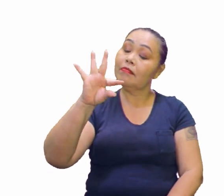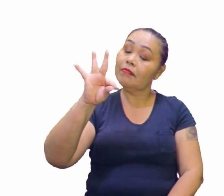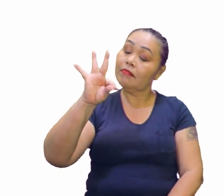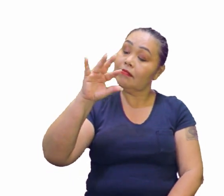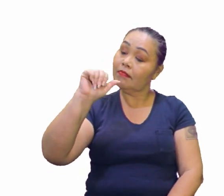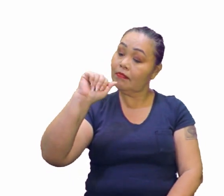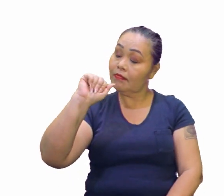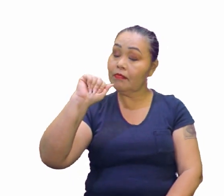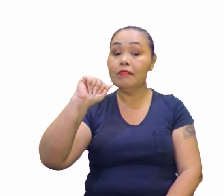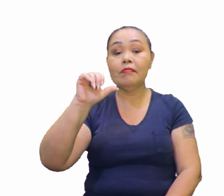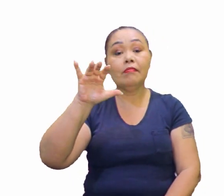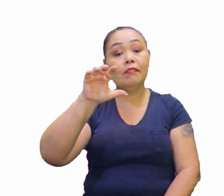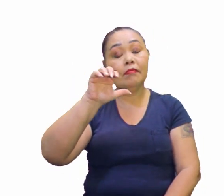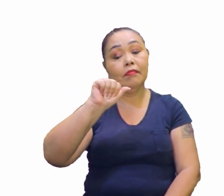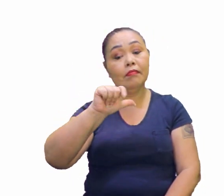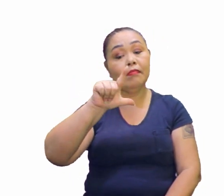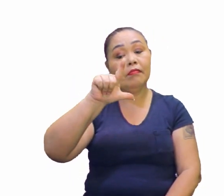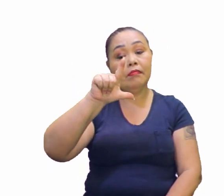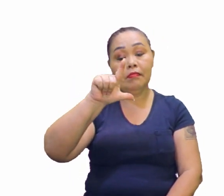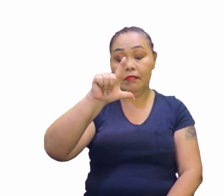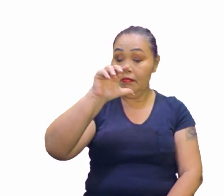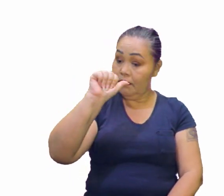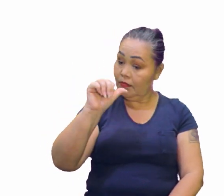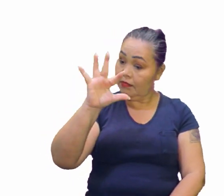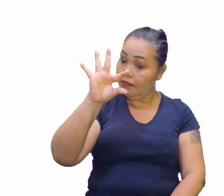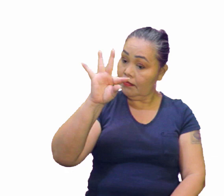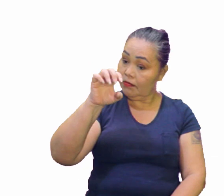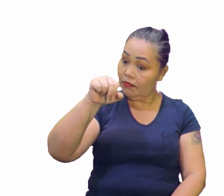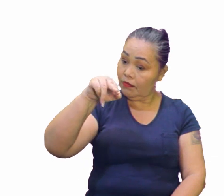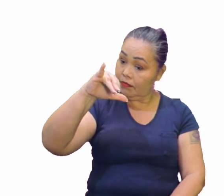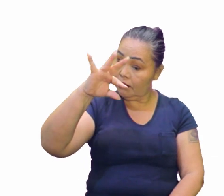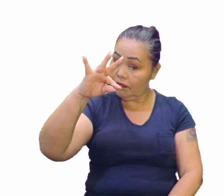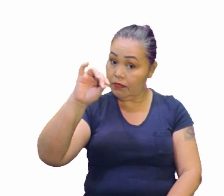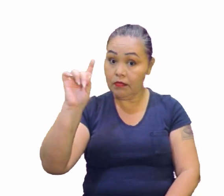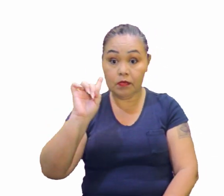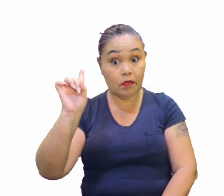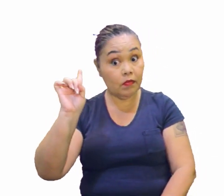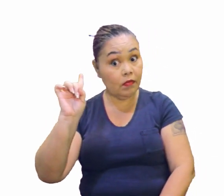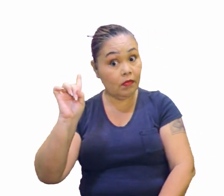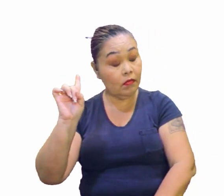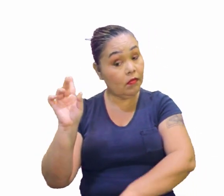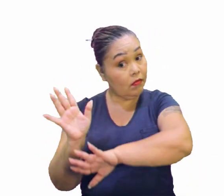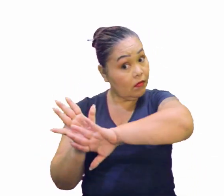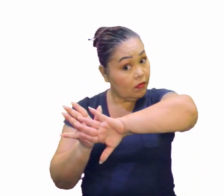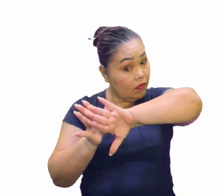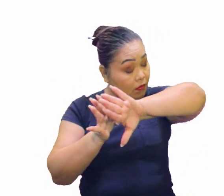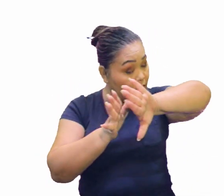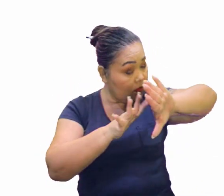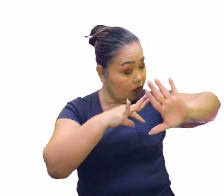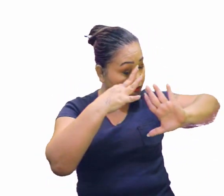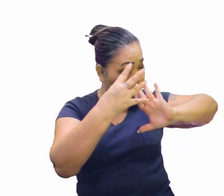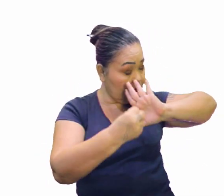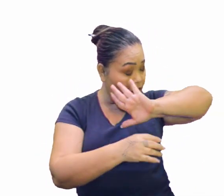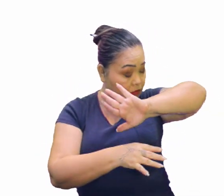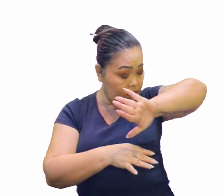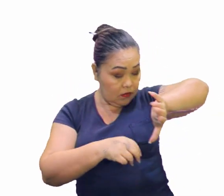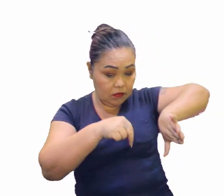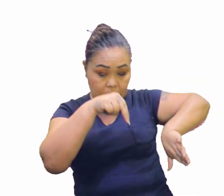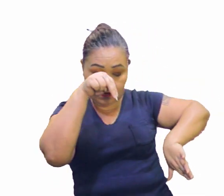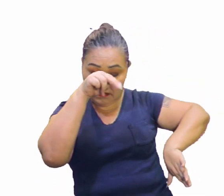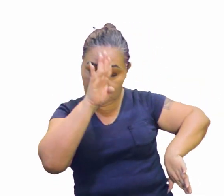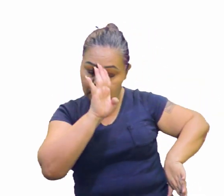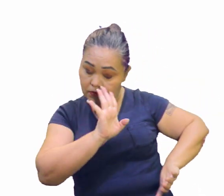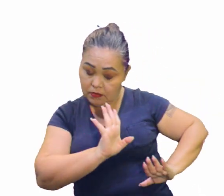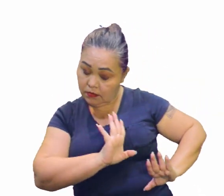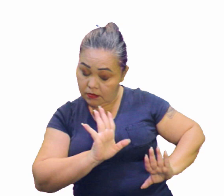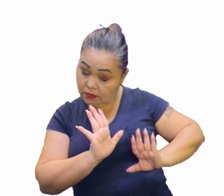Atlântica. A Mata Atlântica, pessoal, agora nós não estamos mais na região da Amazônia, no norte do